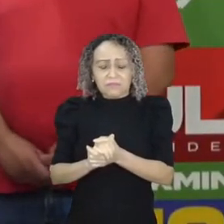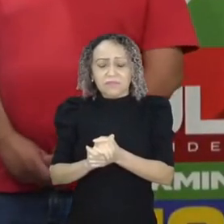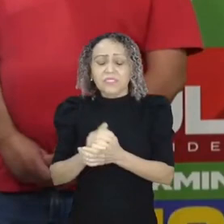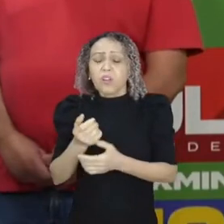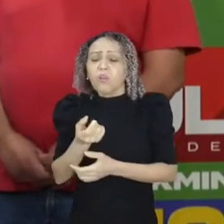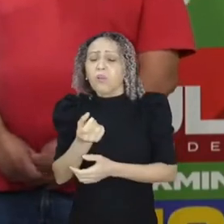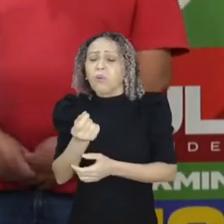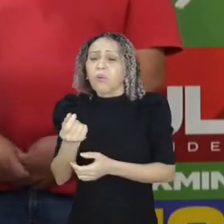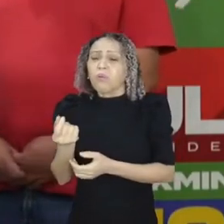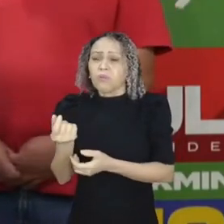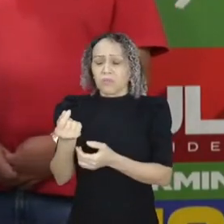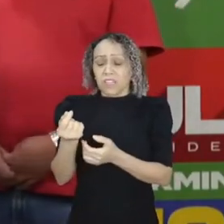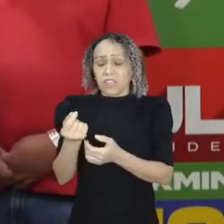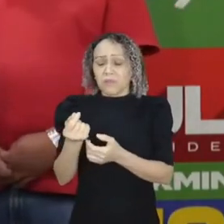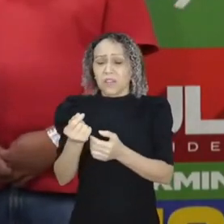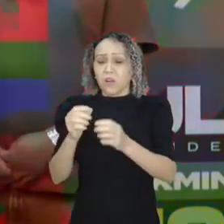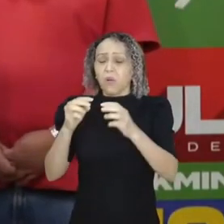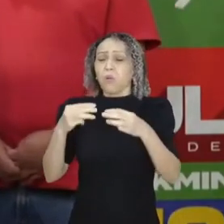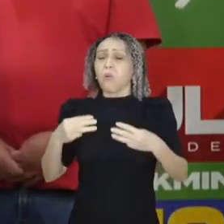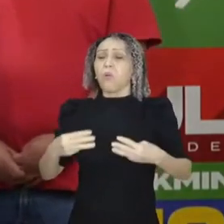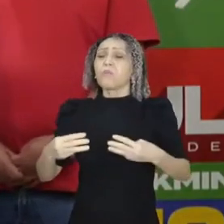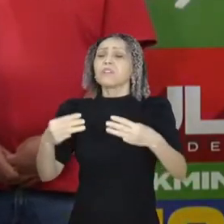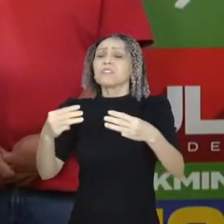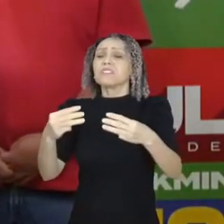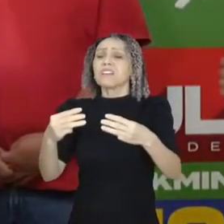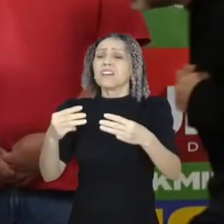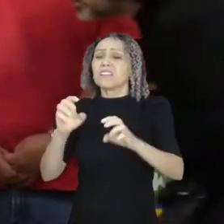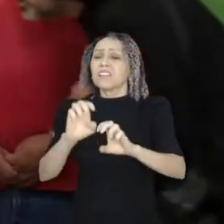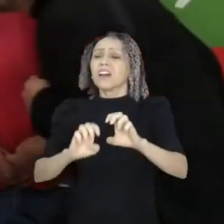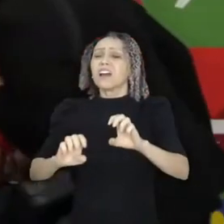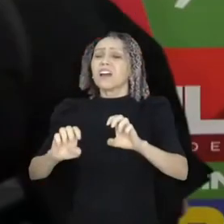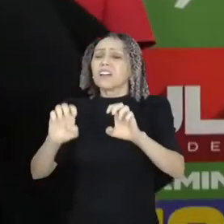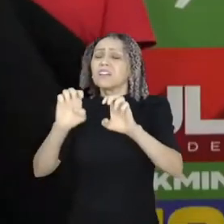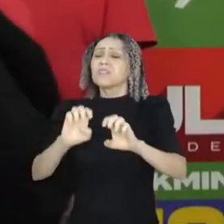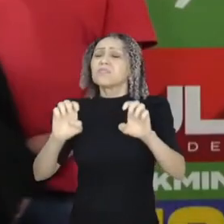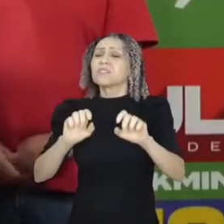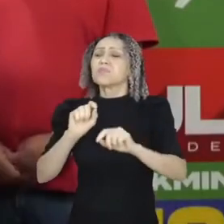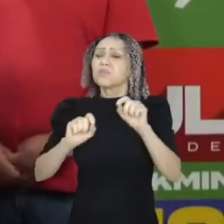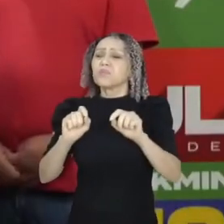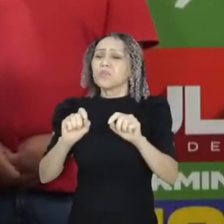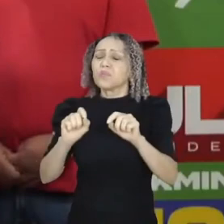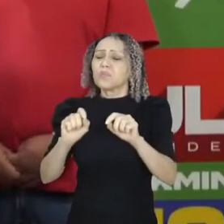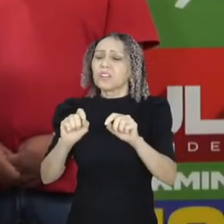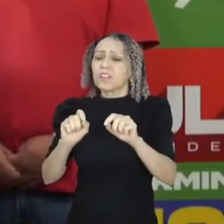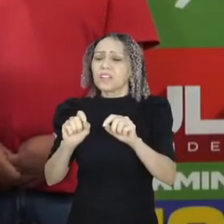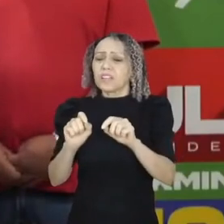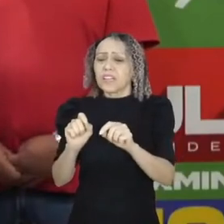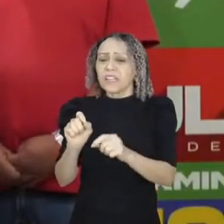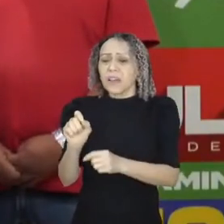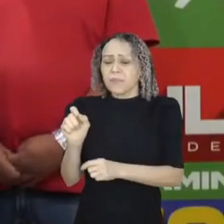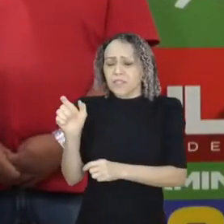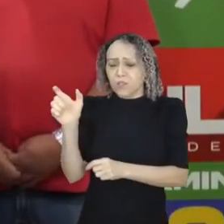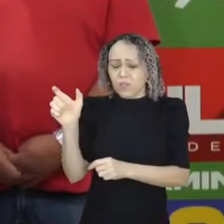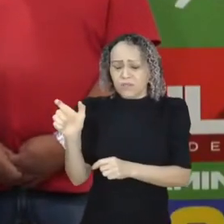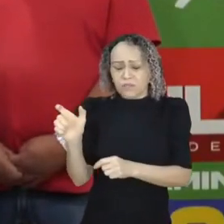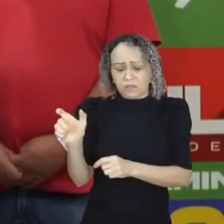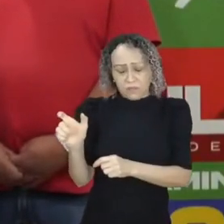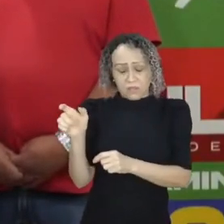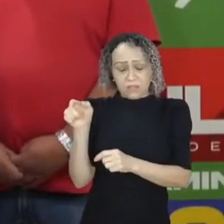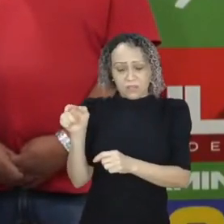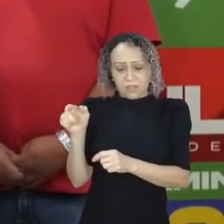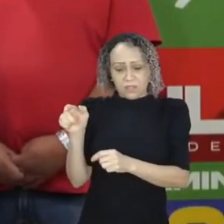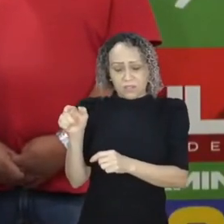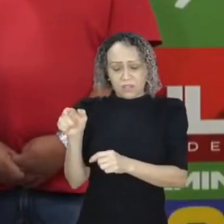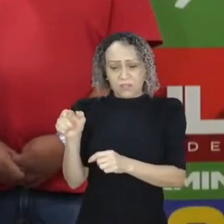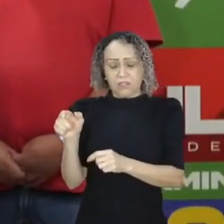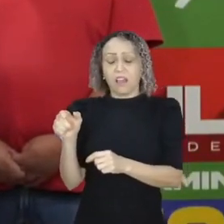perguntou para ele? Quantos centavos ele investiu em Campinas? Pergunta quantos bilhões vieram para o Estado de São Paulo quando o Lula